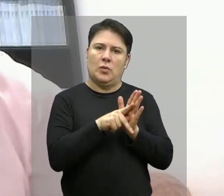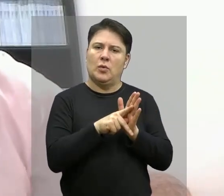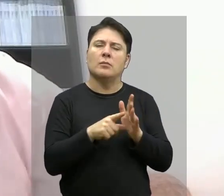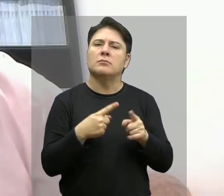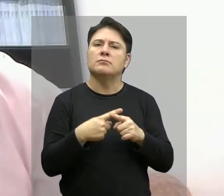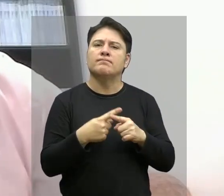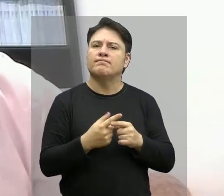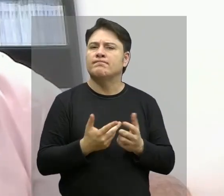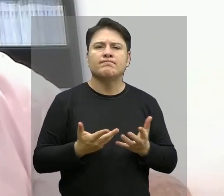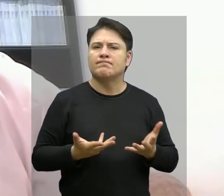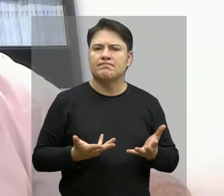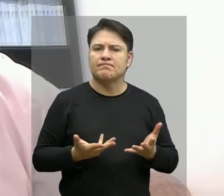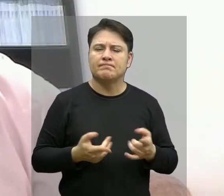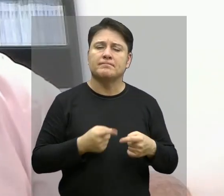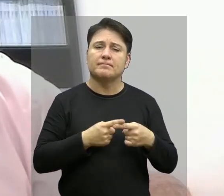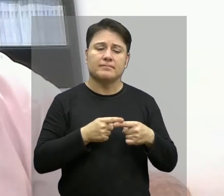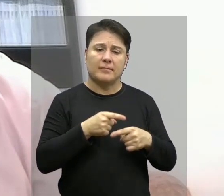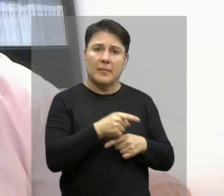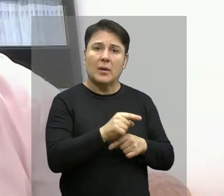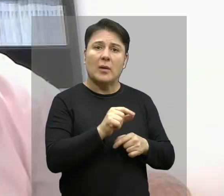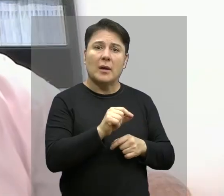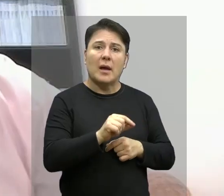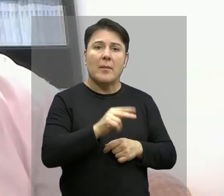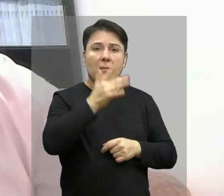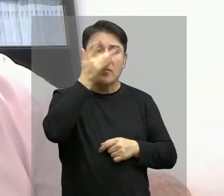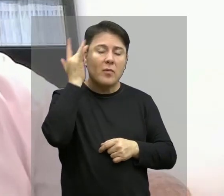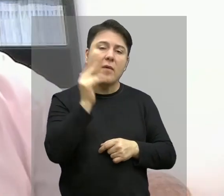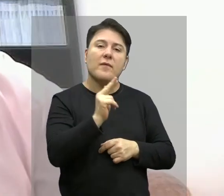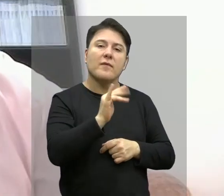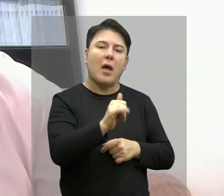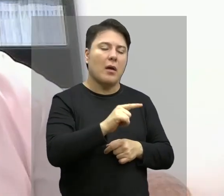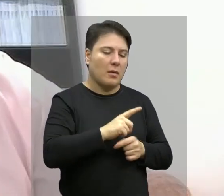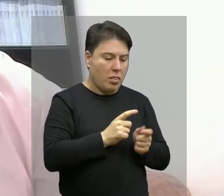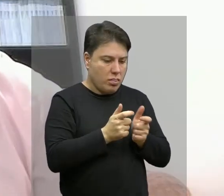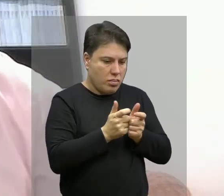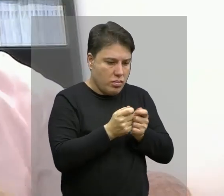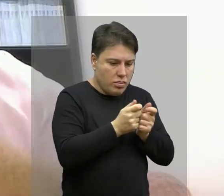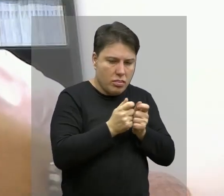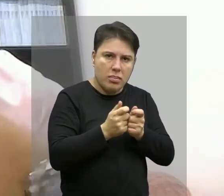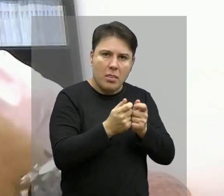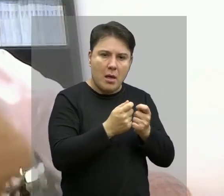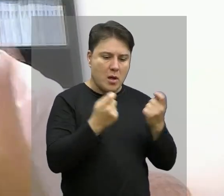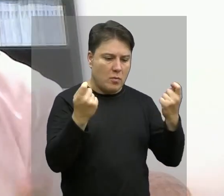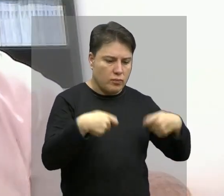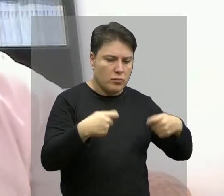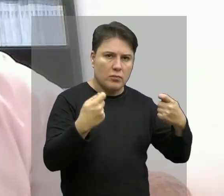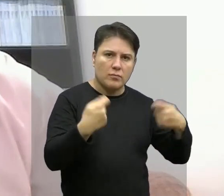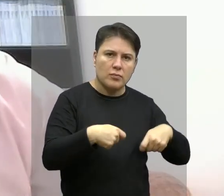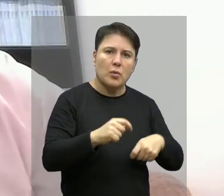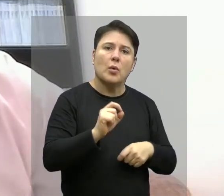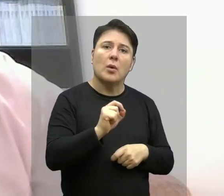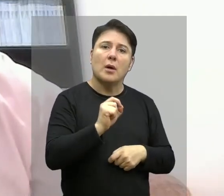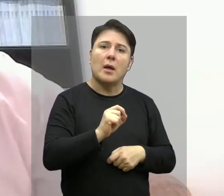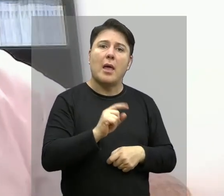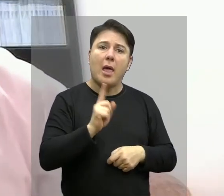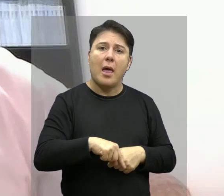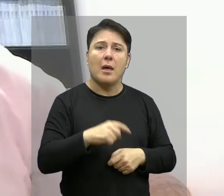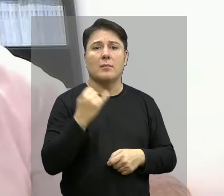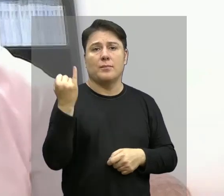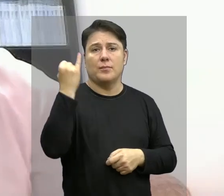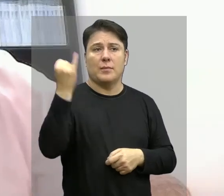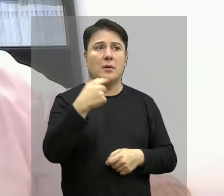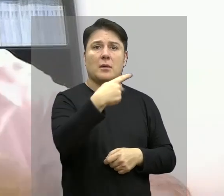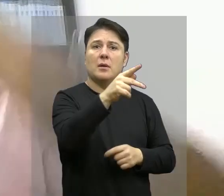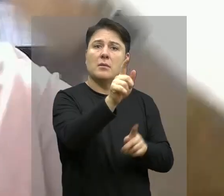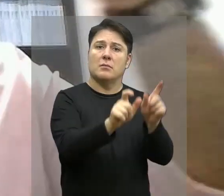quê? Porque o jogo, ele fisga a pessoa por duas questões também muito caras para a humanidade.